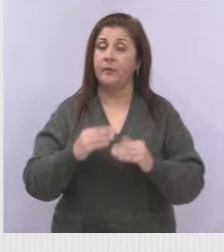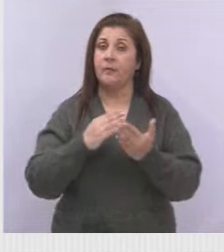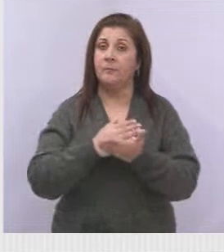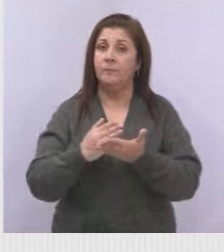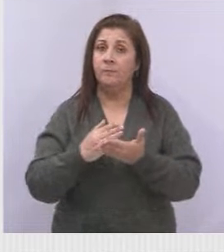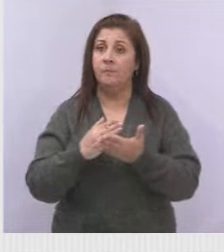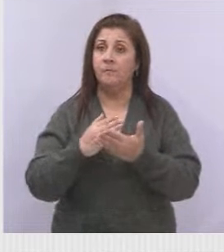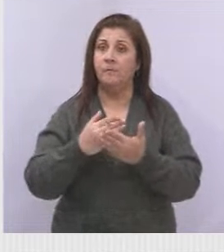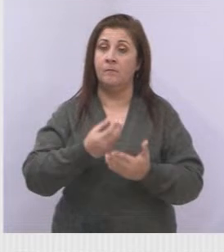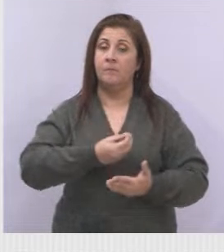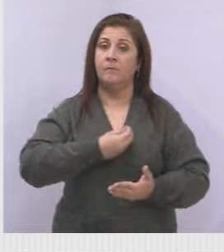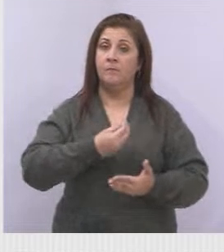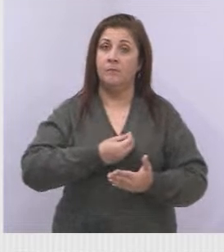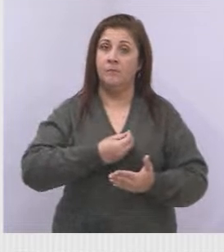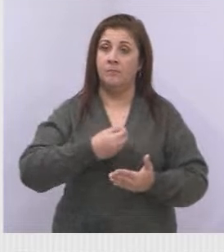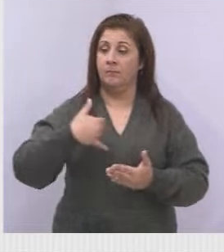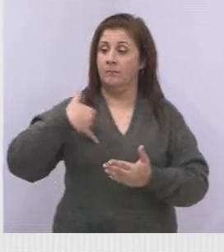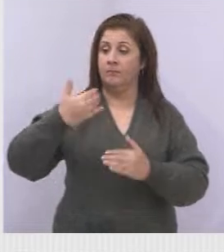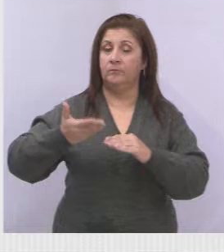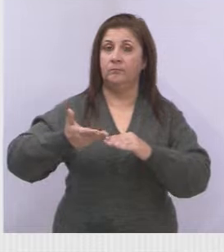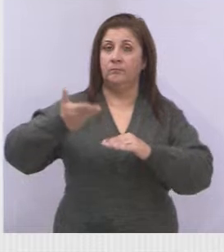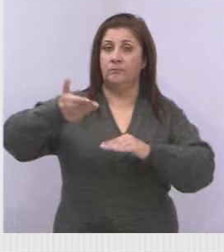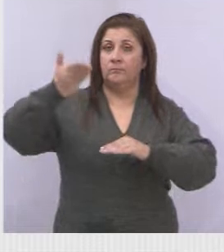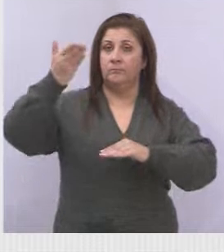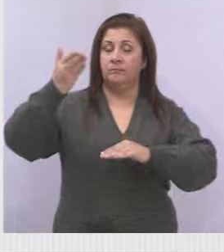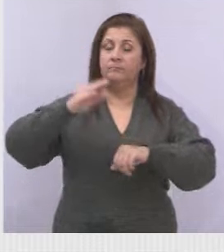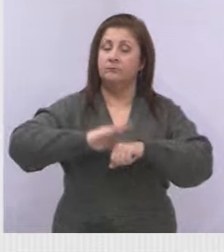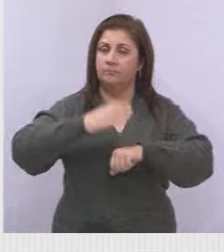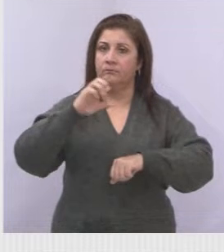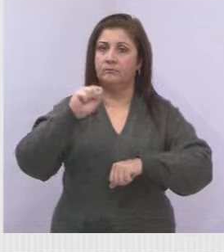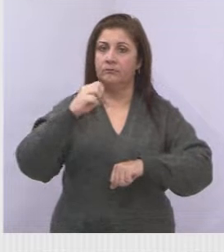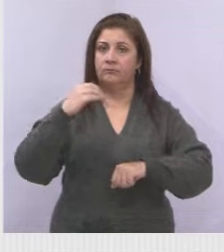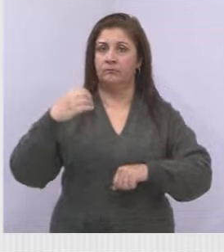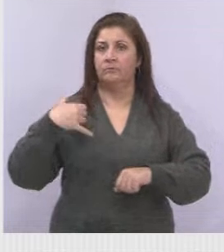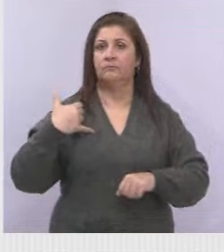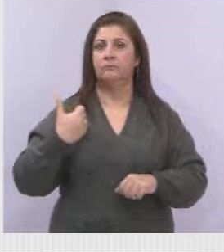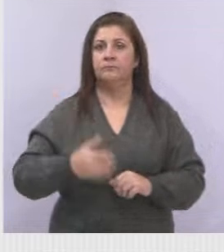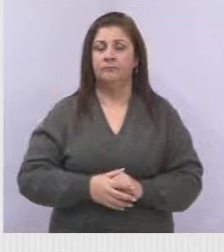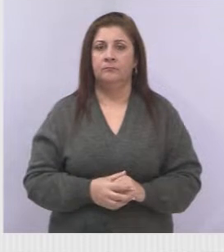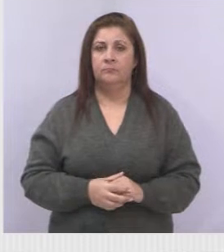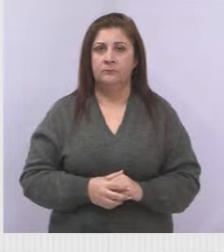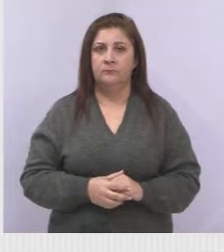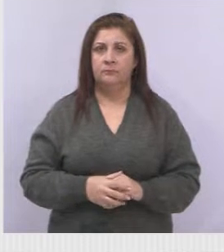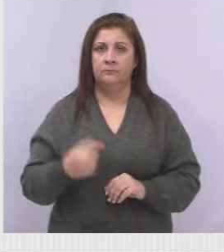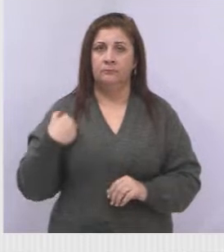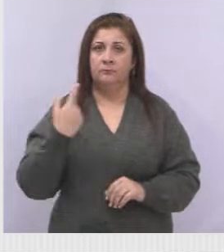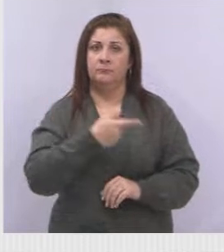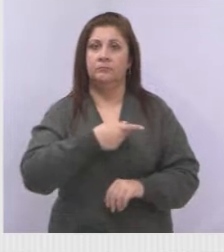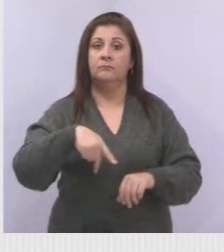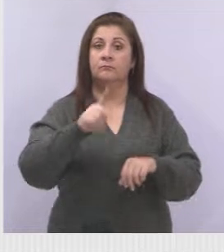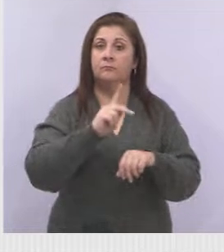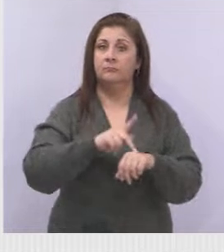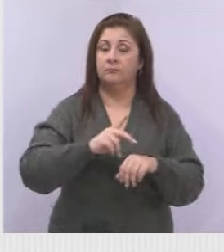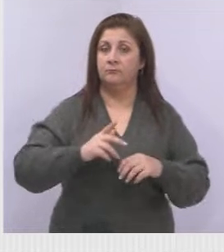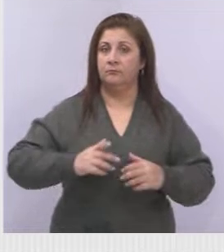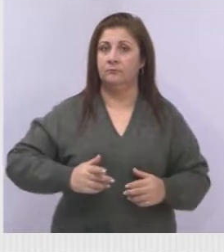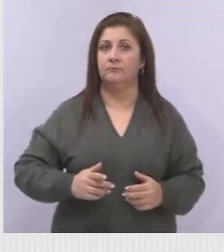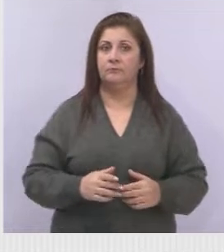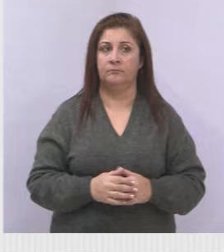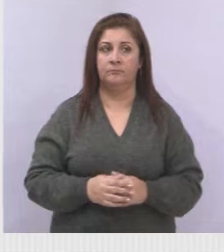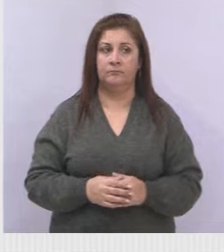espontaneamente o número de pessoas que passam dos 80 anos. Atualmente, em nosso país, já mais de